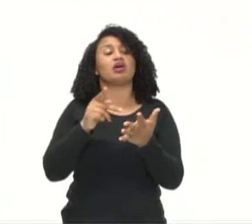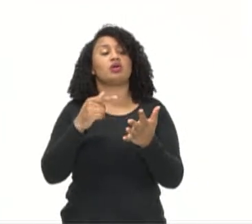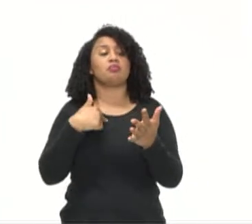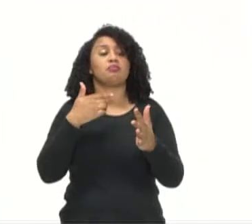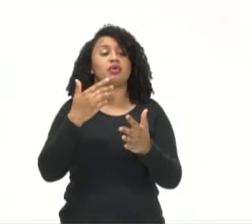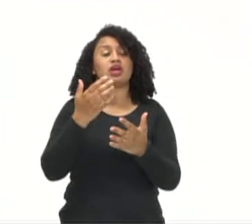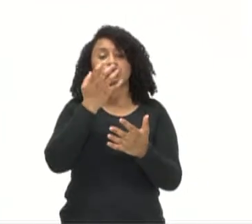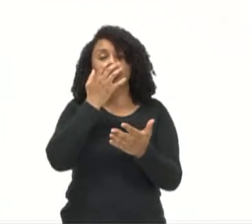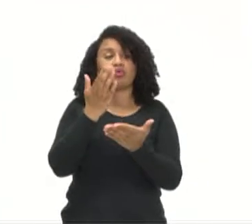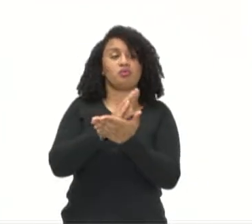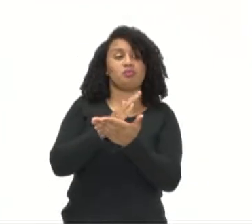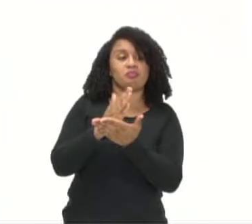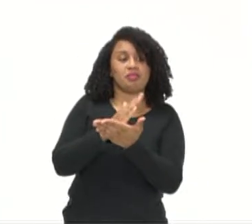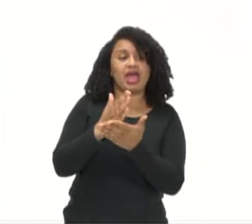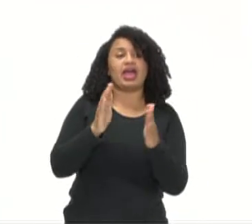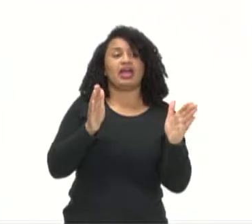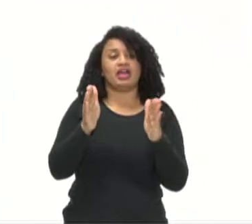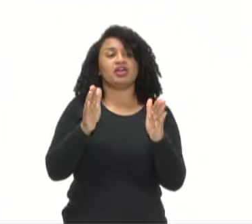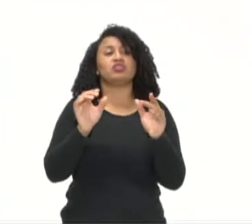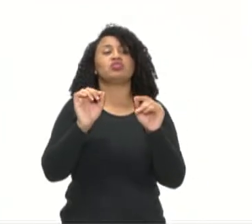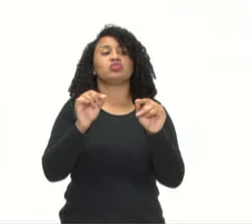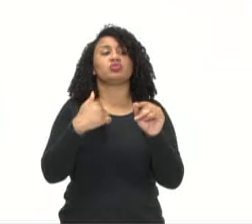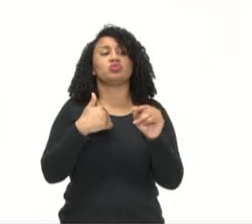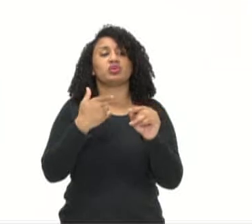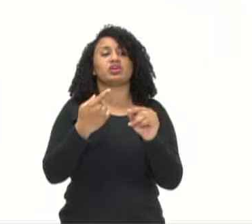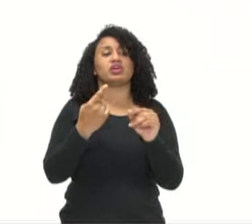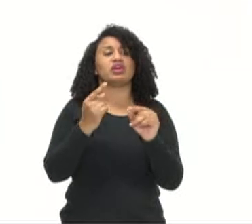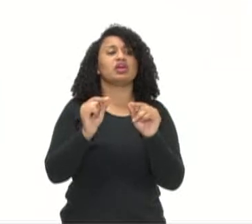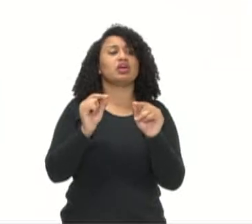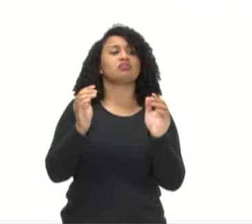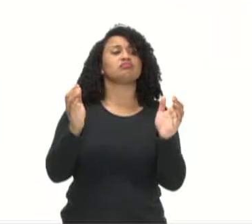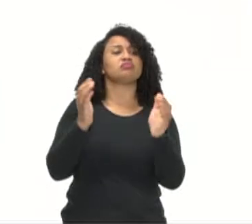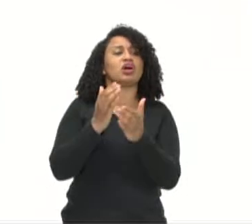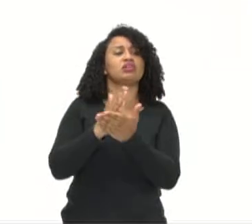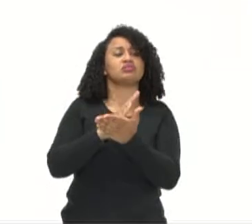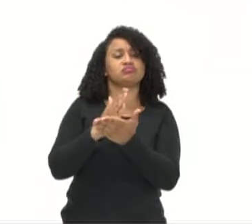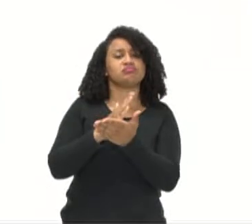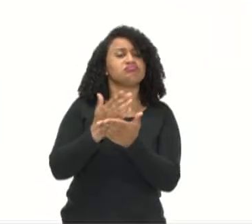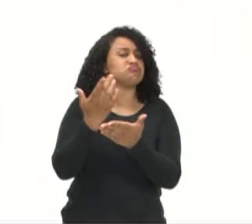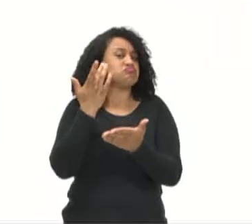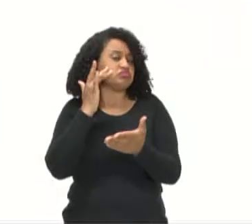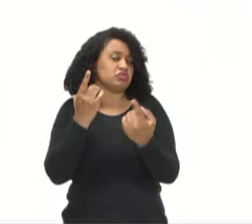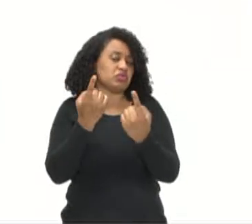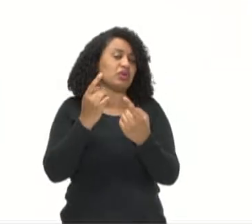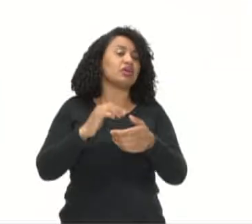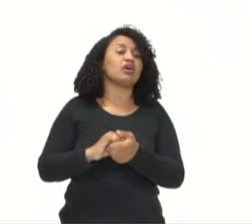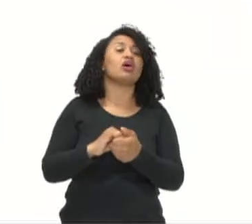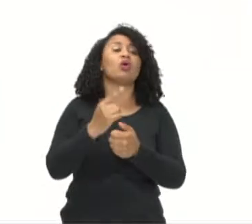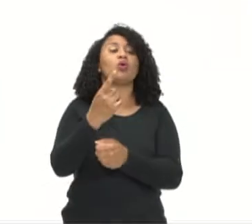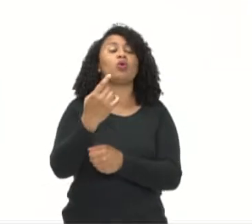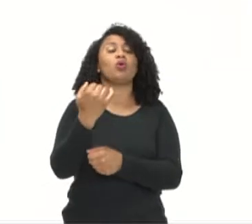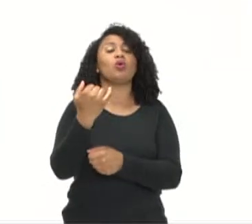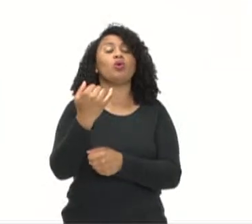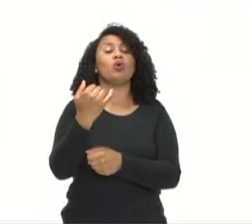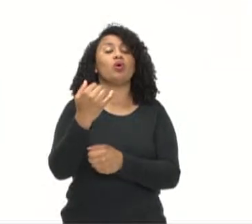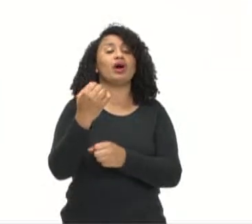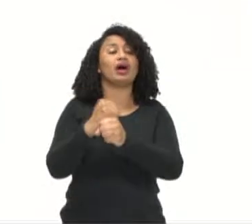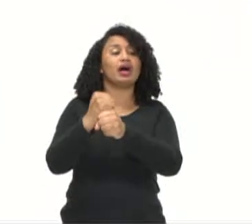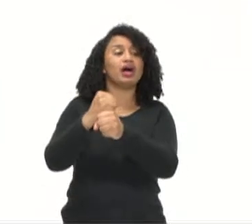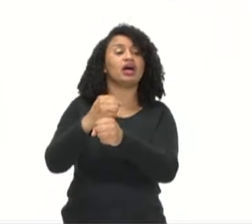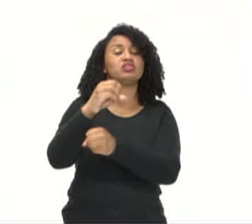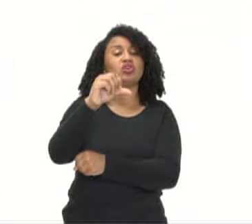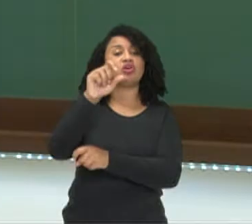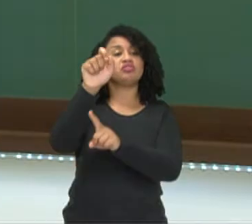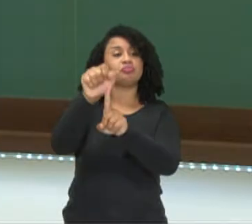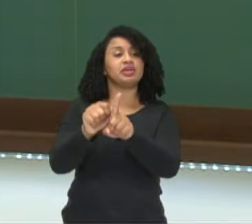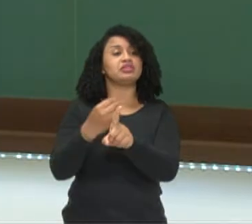cachorro médio de porte? Qual o porte? O porte não está escrito aí, né? Com 1 ano e 9 meses de